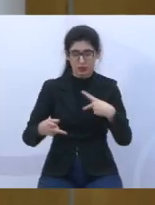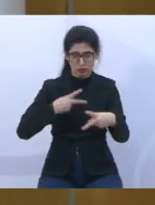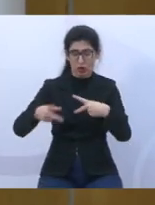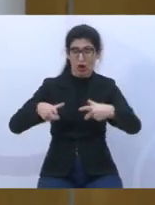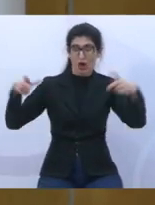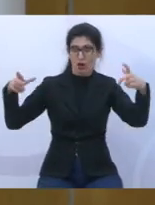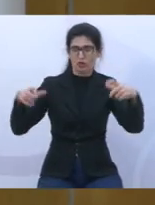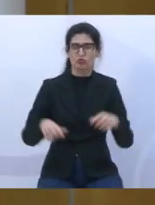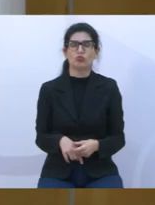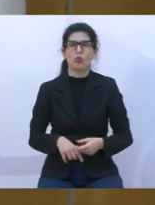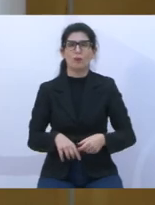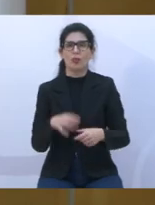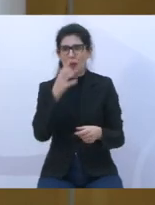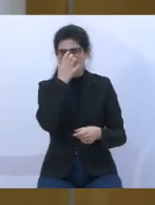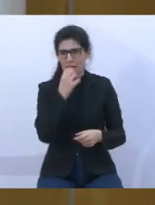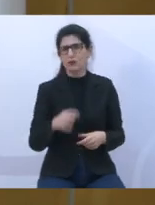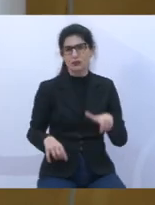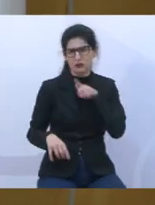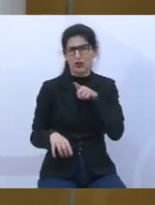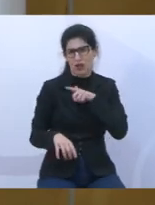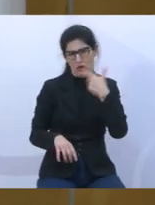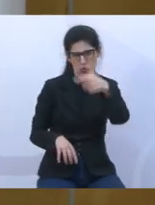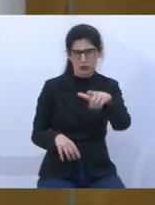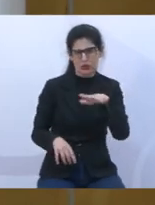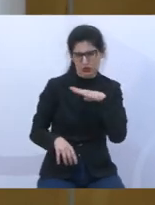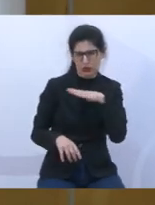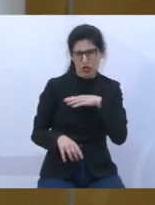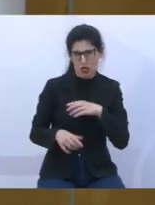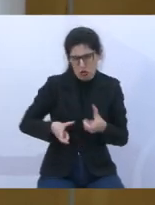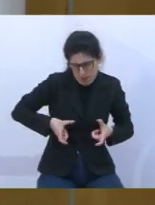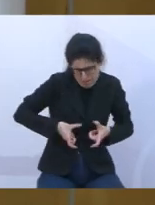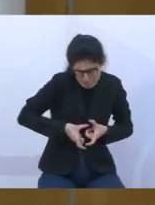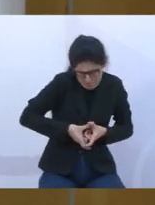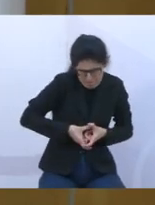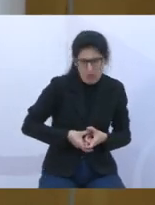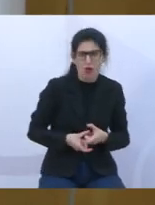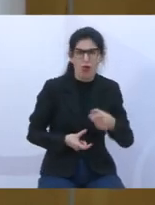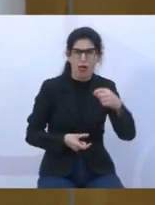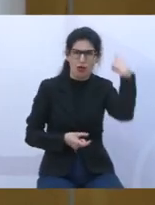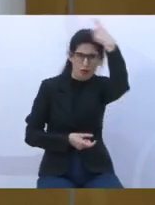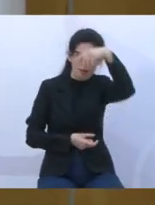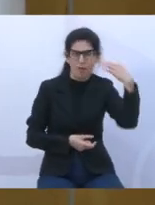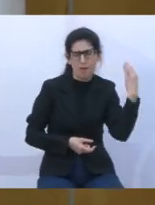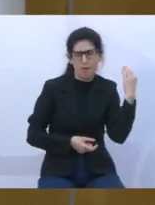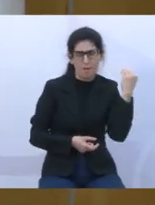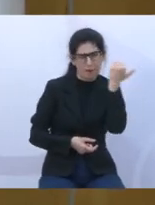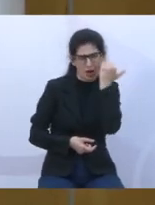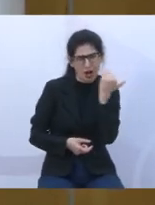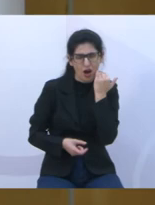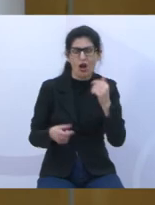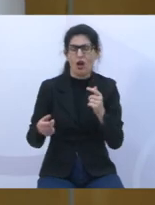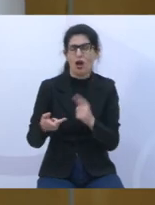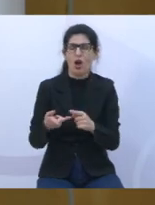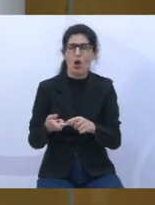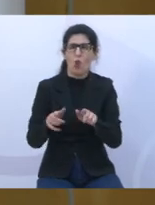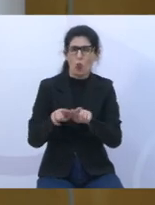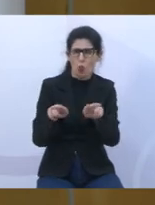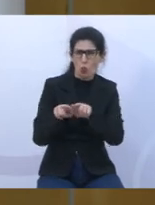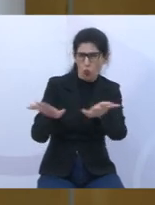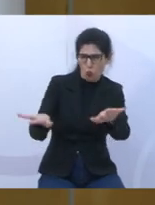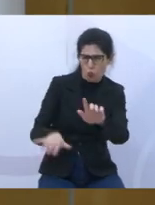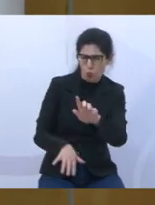mas existem municípios que são menores de jacareí como santa branca como guararema cadê o intercâmbio de